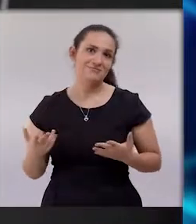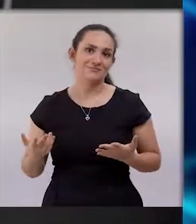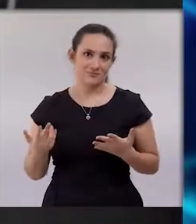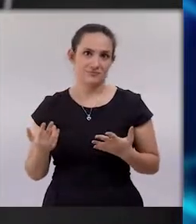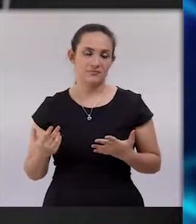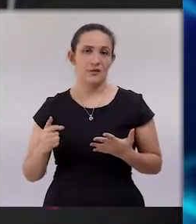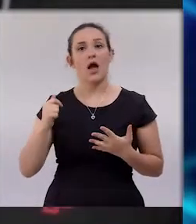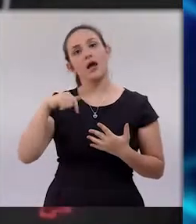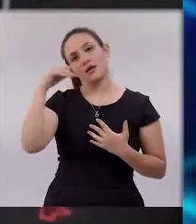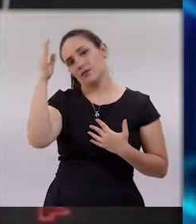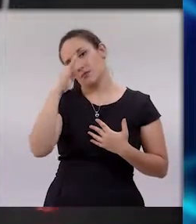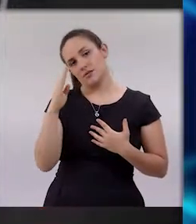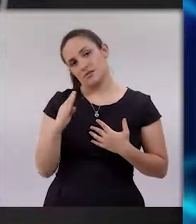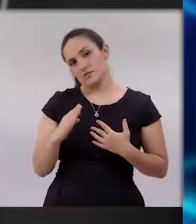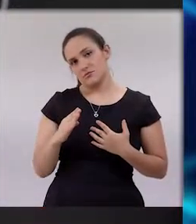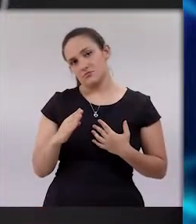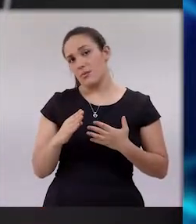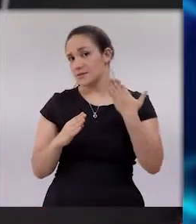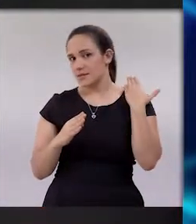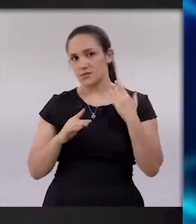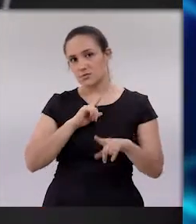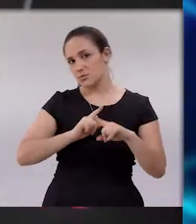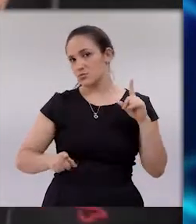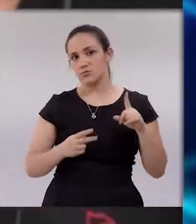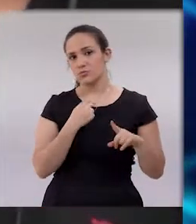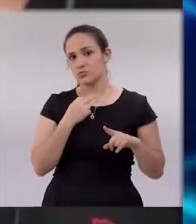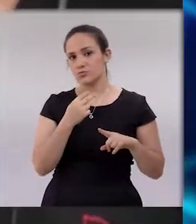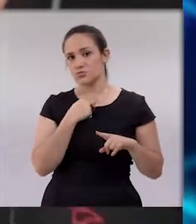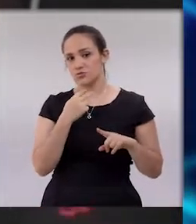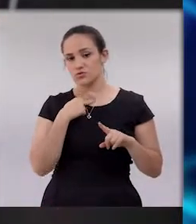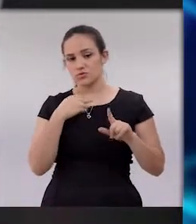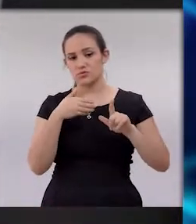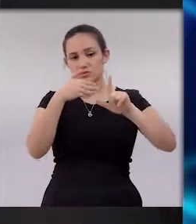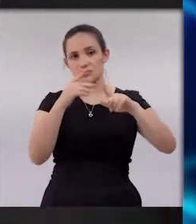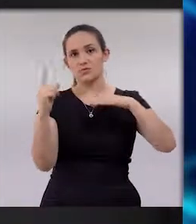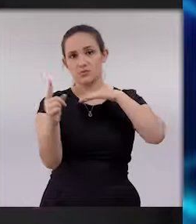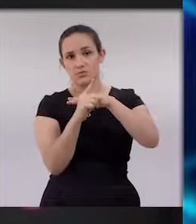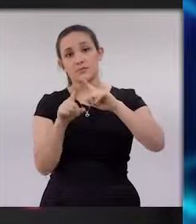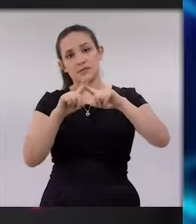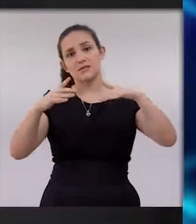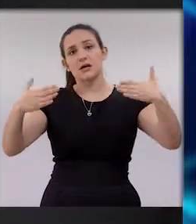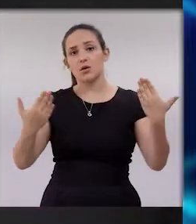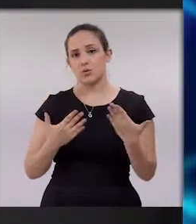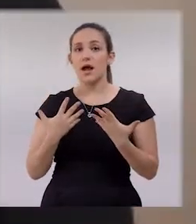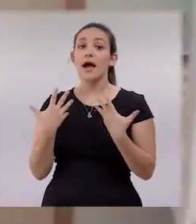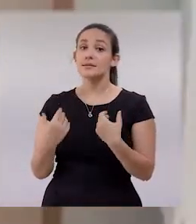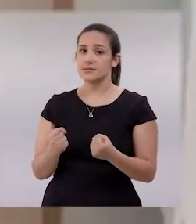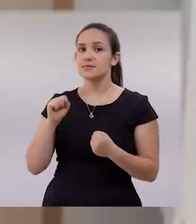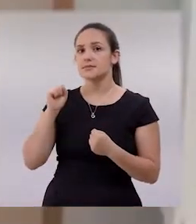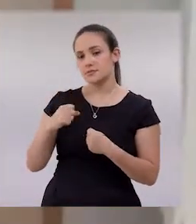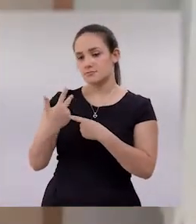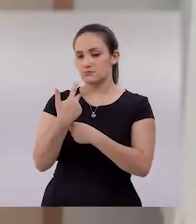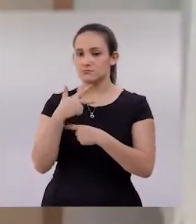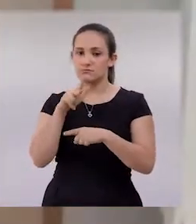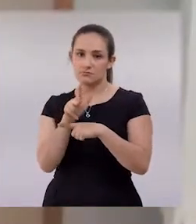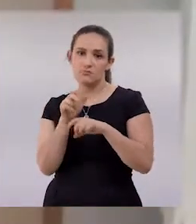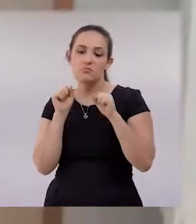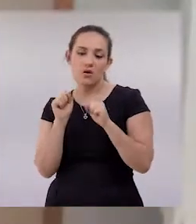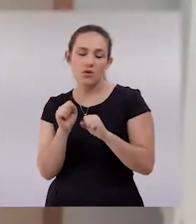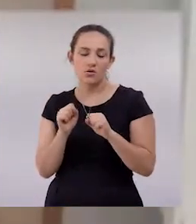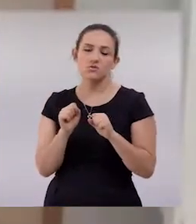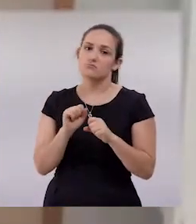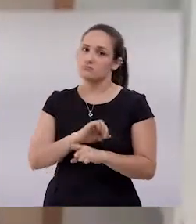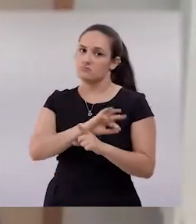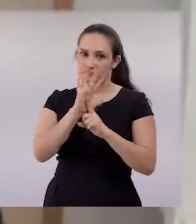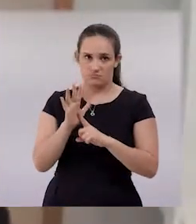onde se tinha uma regulamentação prévia. Aqui no Brasil, não era permitido realizar a teleconsulta, e hoje sim é permitido realizar